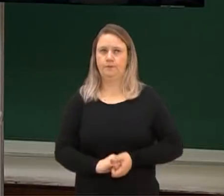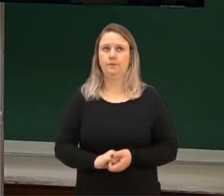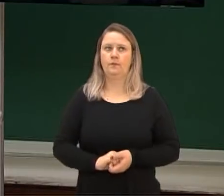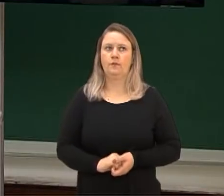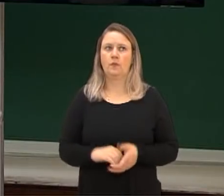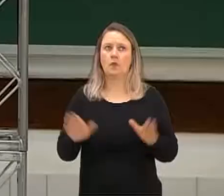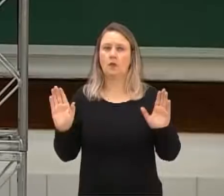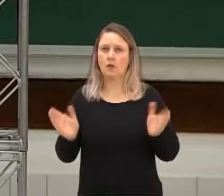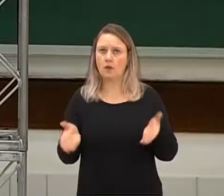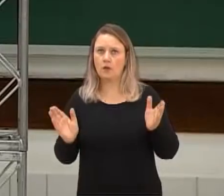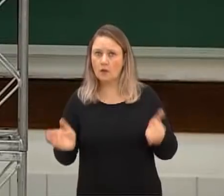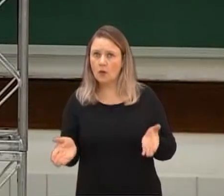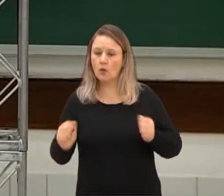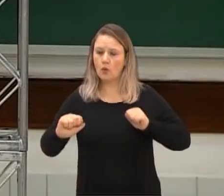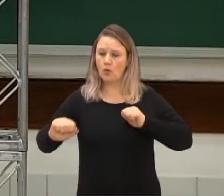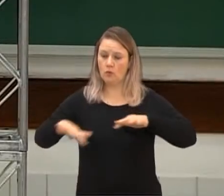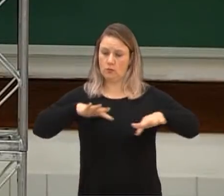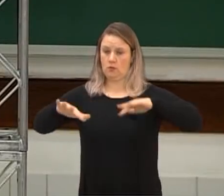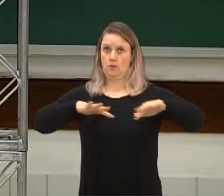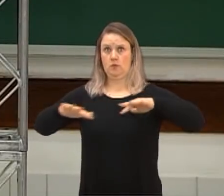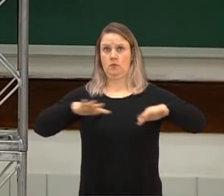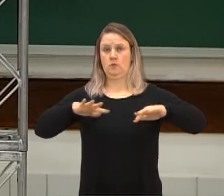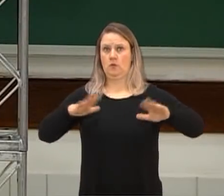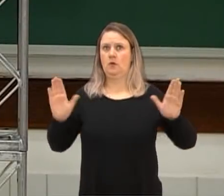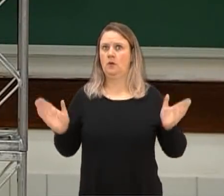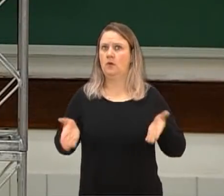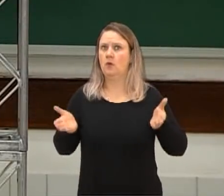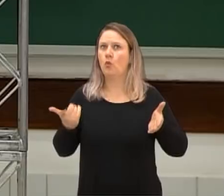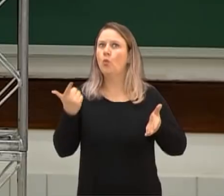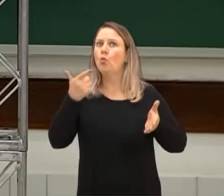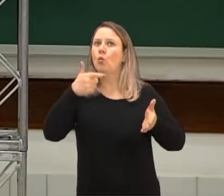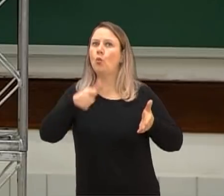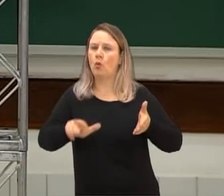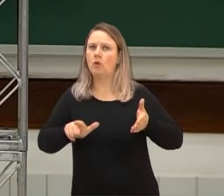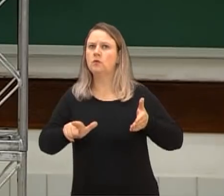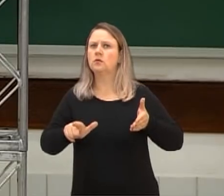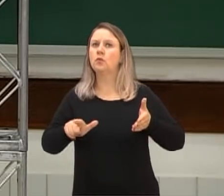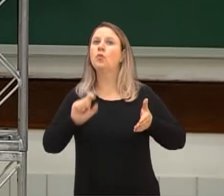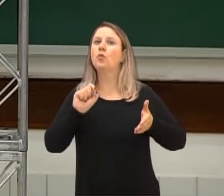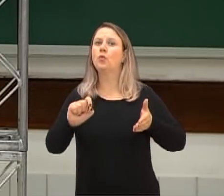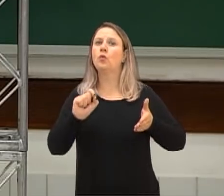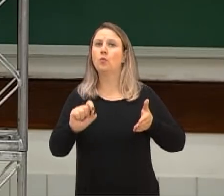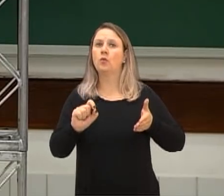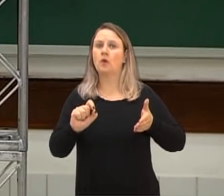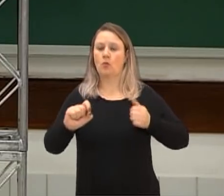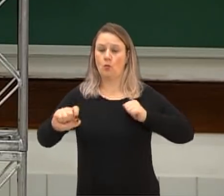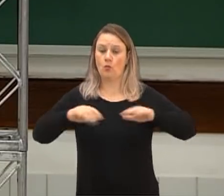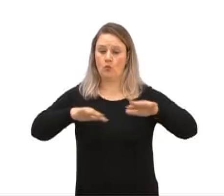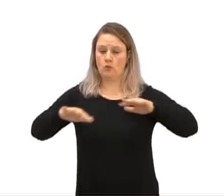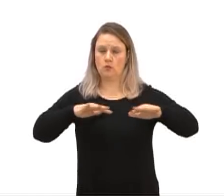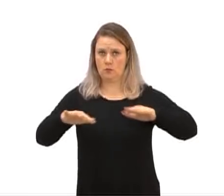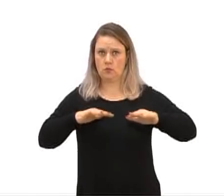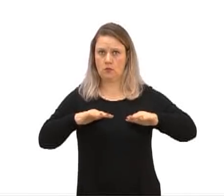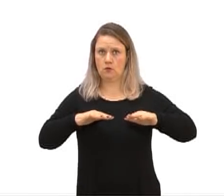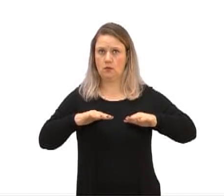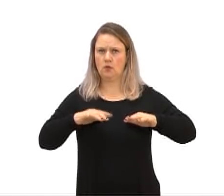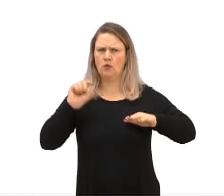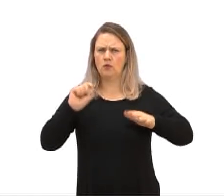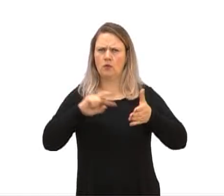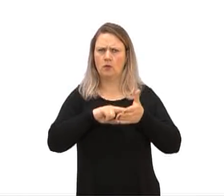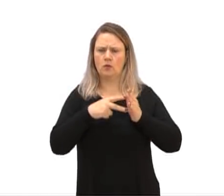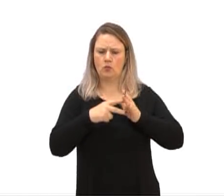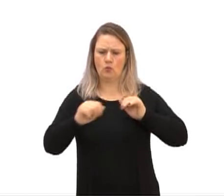Abalos sísmicos e terremotos. Agora a gente vai ver um outro agente interno, que são os abalos sísmicos, que são as vibrações